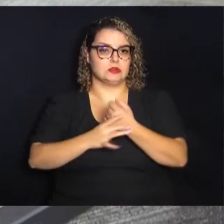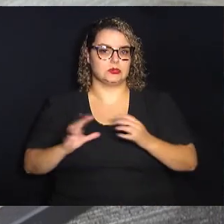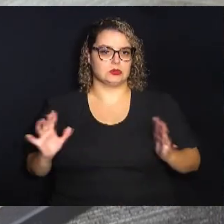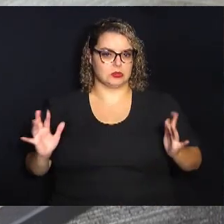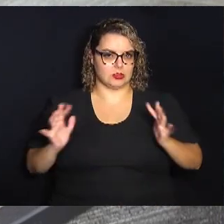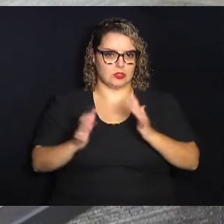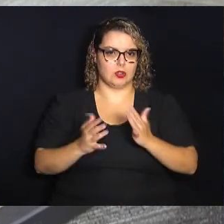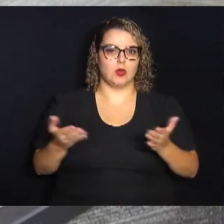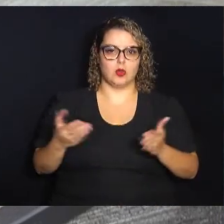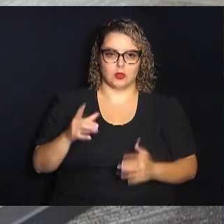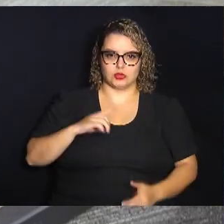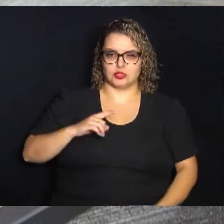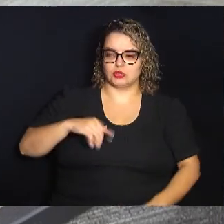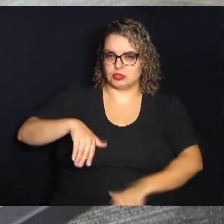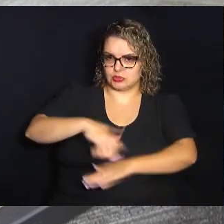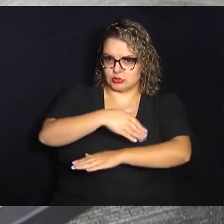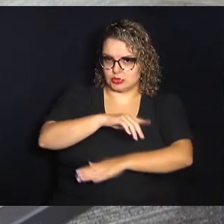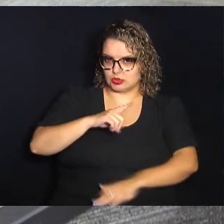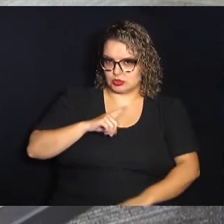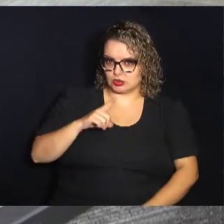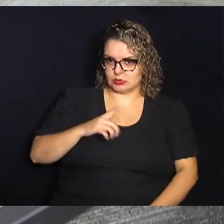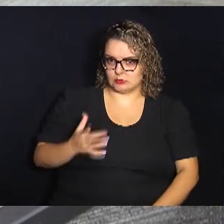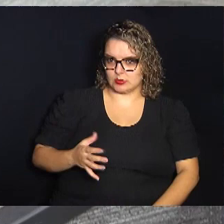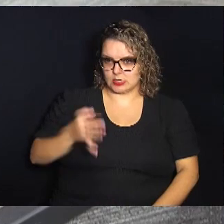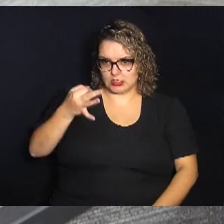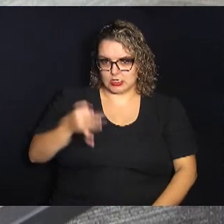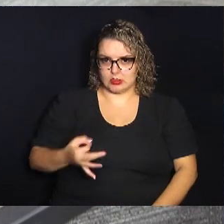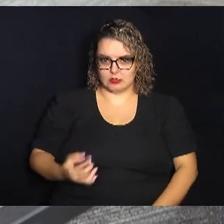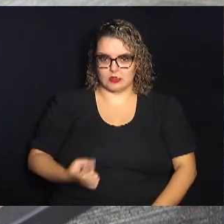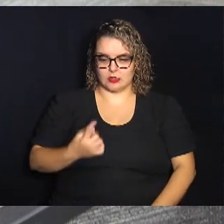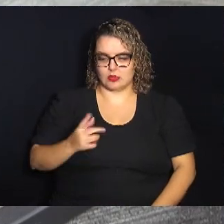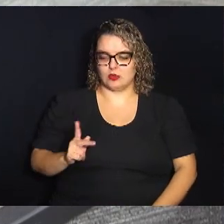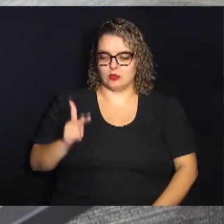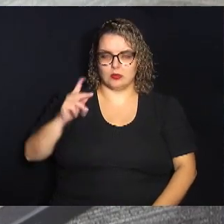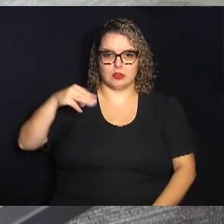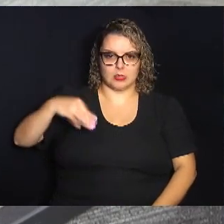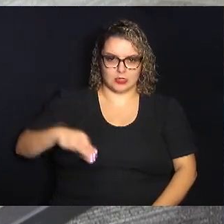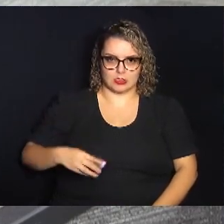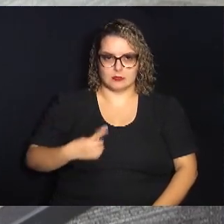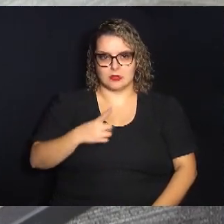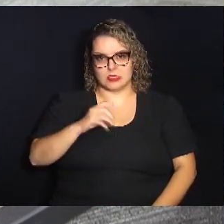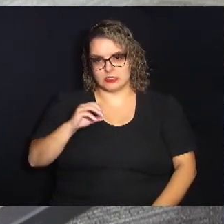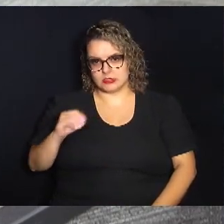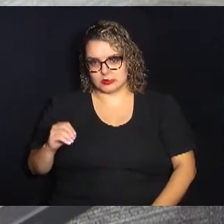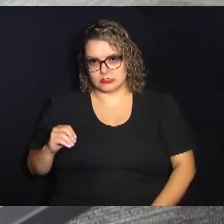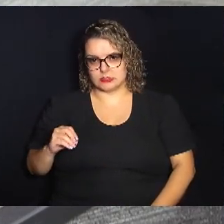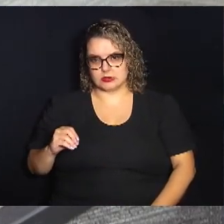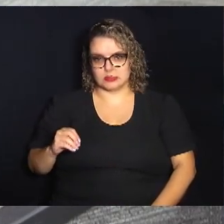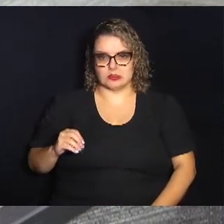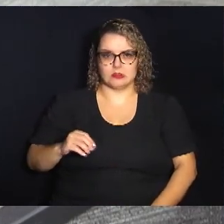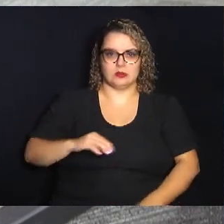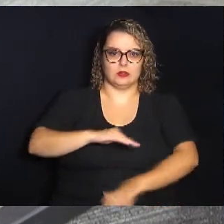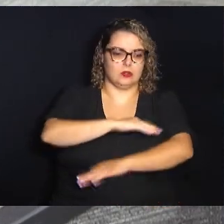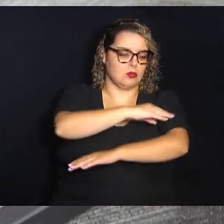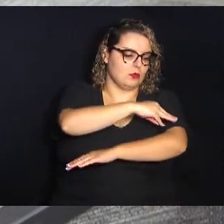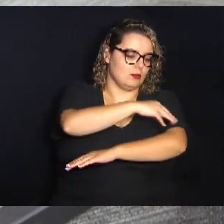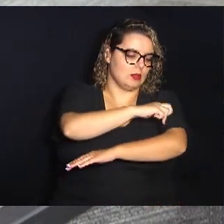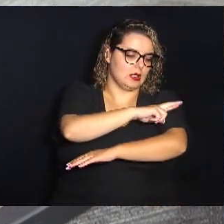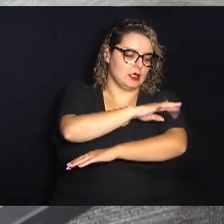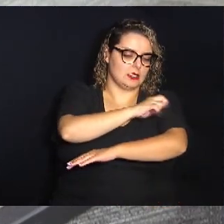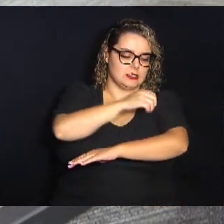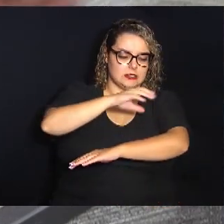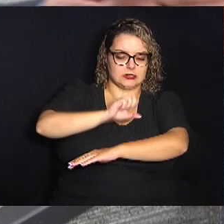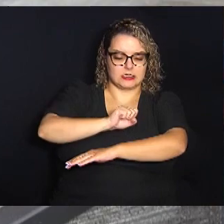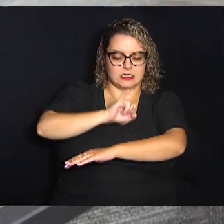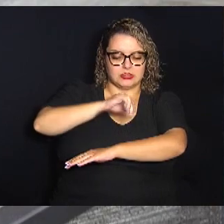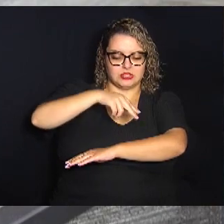pedestres. Nós temos hoje lá uma rua que tem exatamente 1,1 km. Ele pega do Marisa, passa pelo